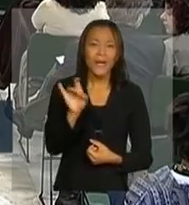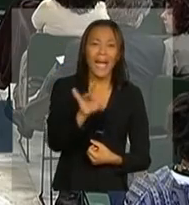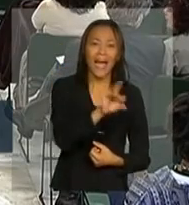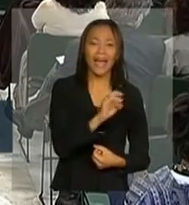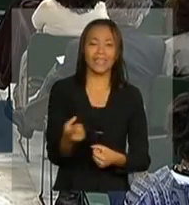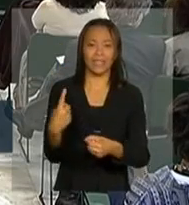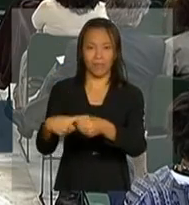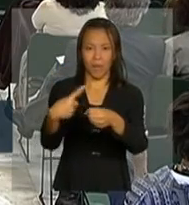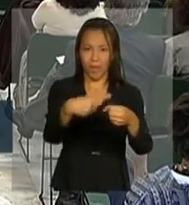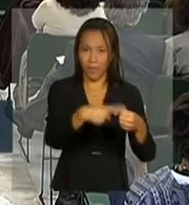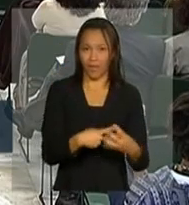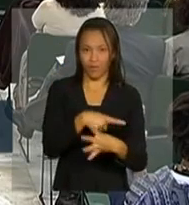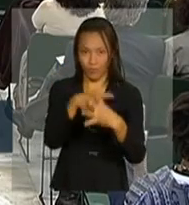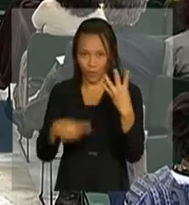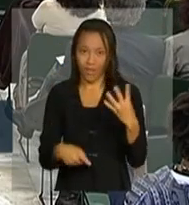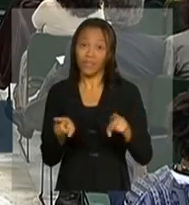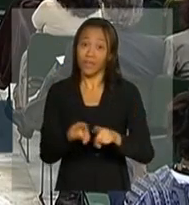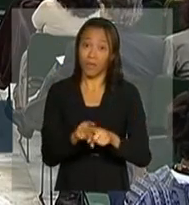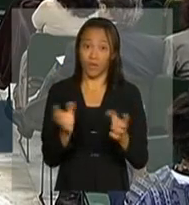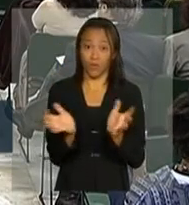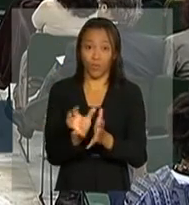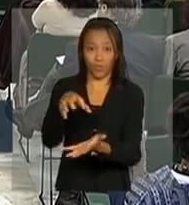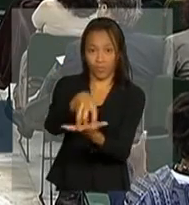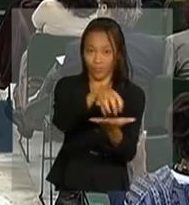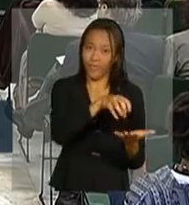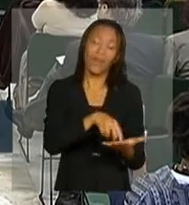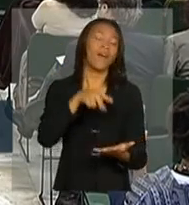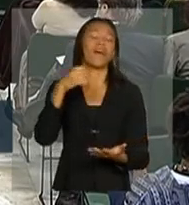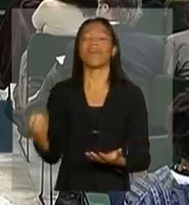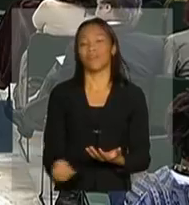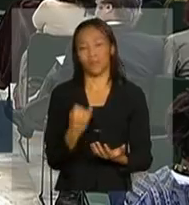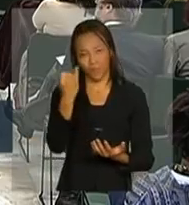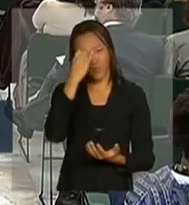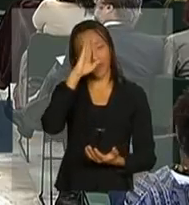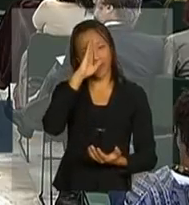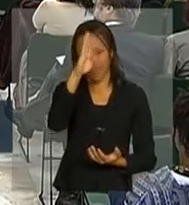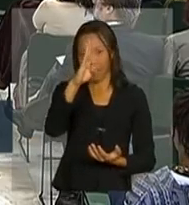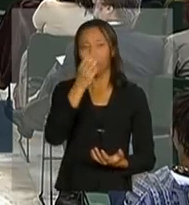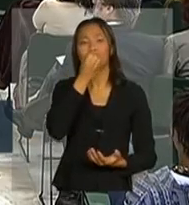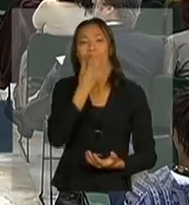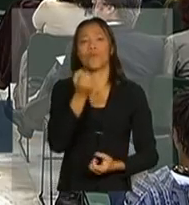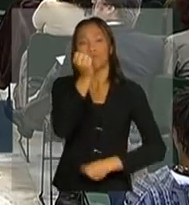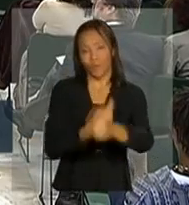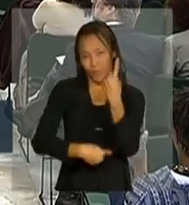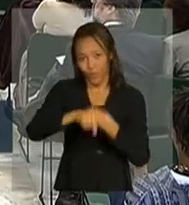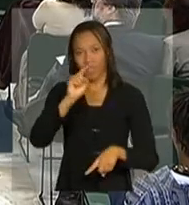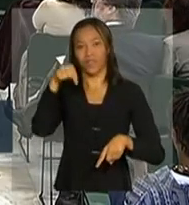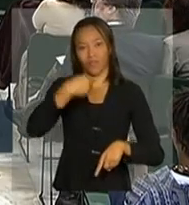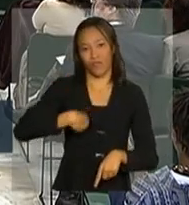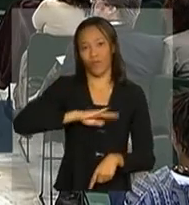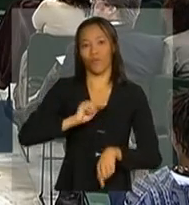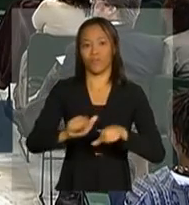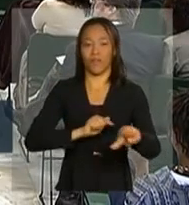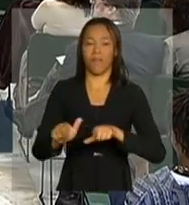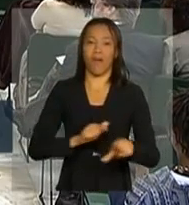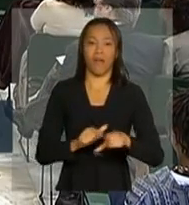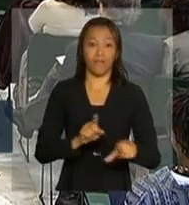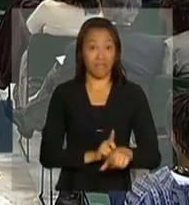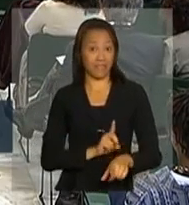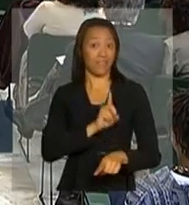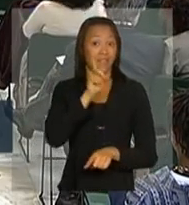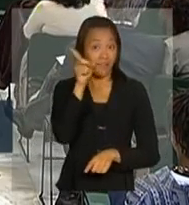municípios e com as entidades vai ser fundamental. para a boa, o bom sucesso do nosso trabalho lá